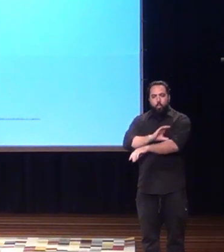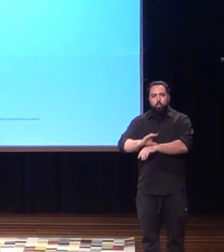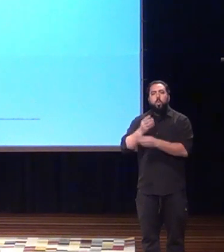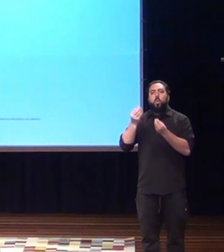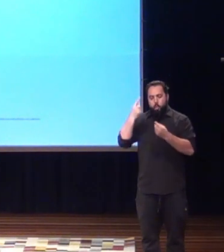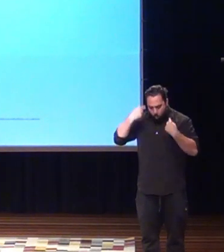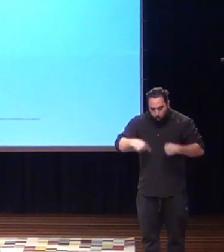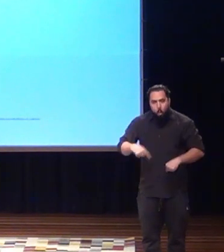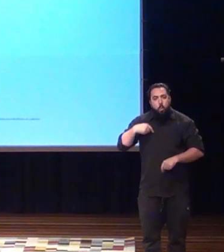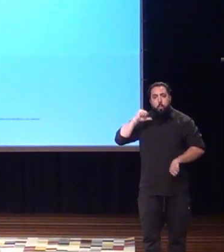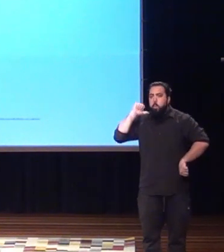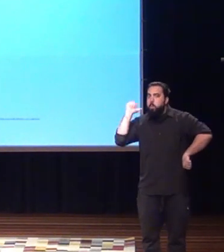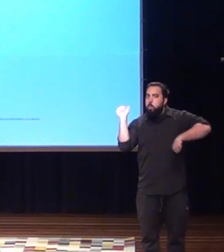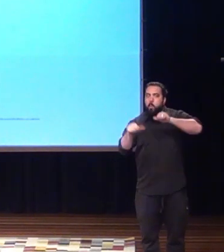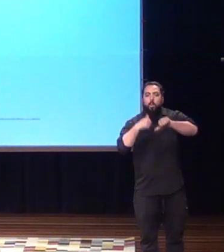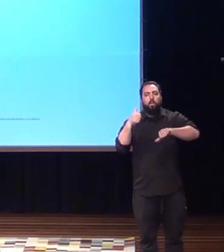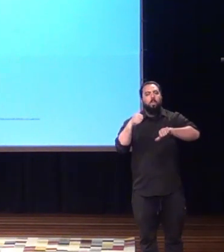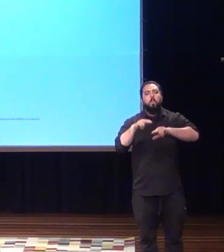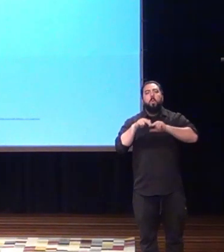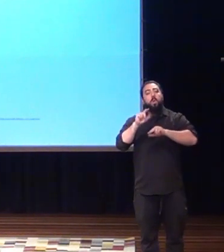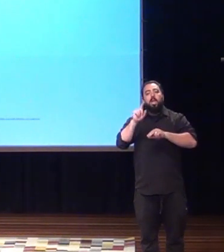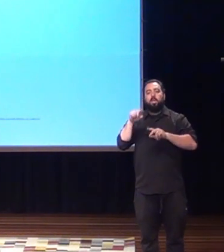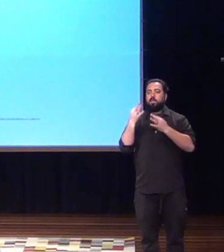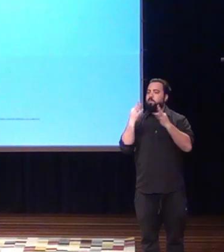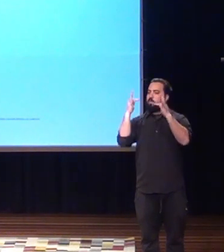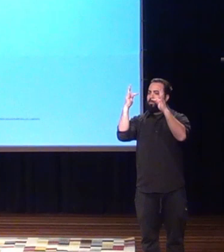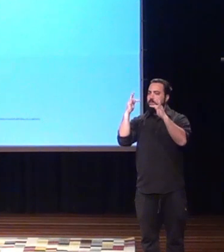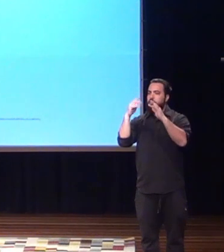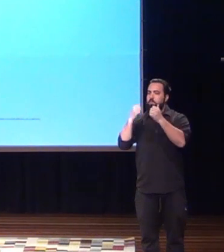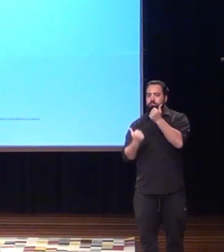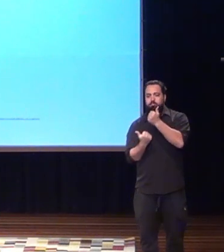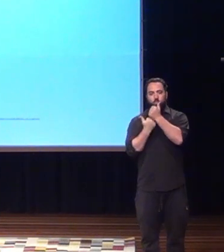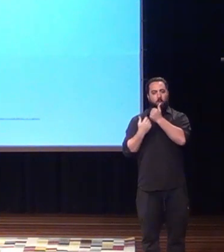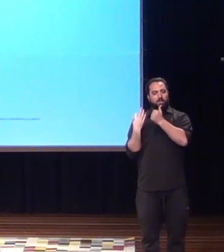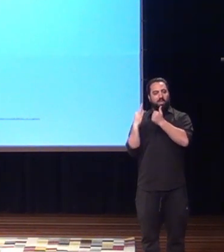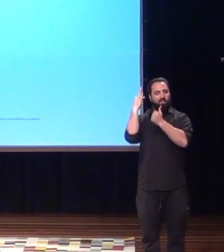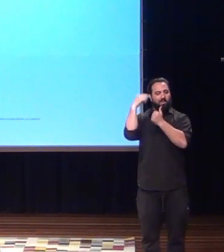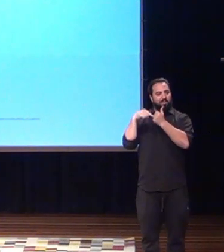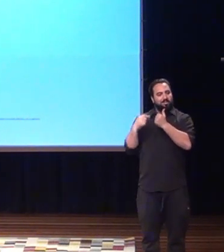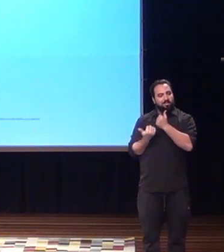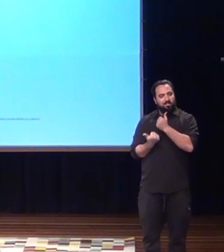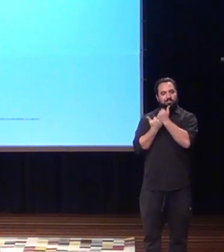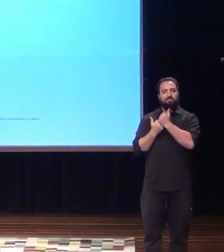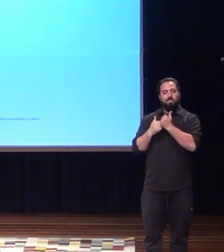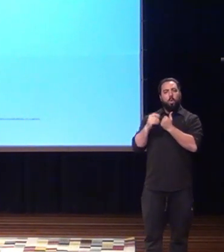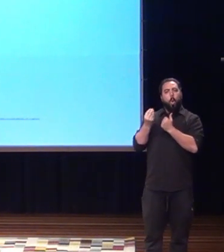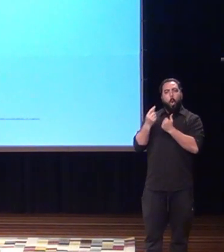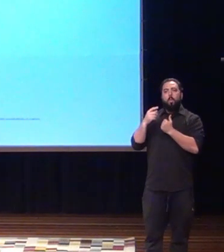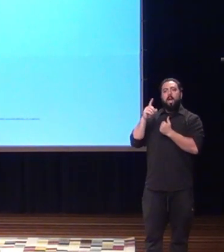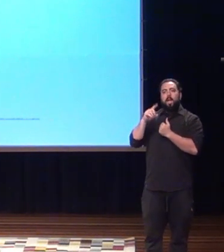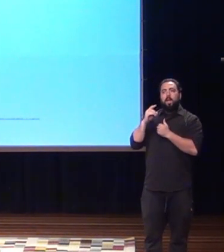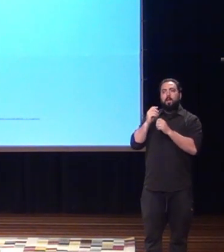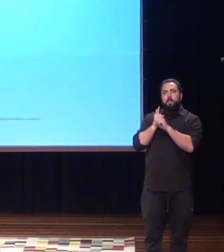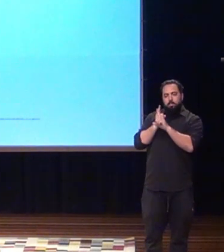nosso corpo mudou por conta da tecnologia, desses aparatos tecnológicos, né? Como que a gente, ela faz uma